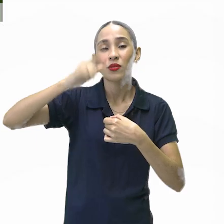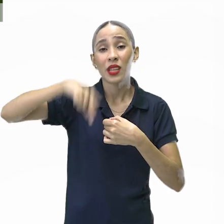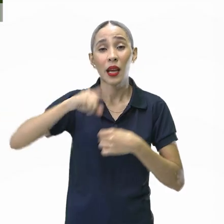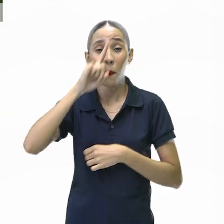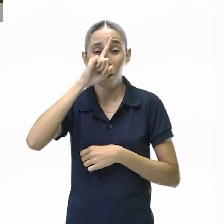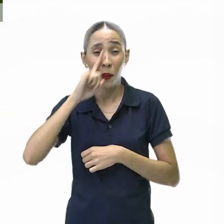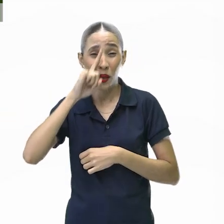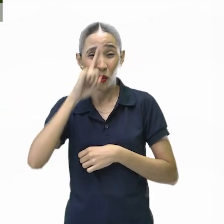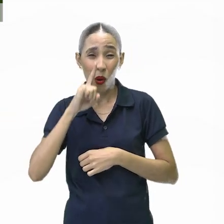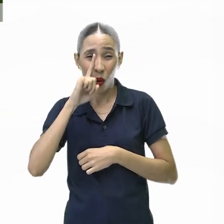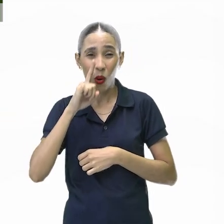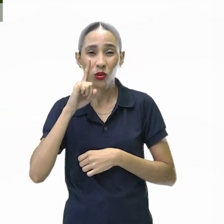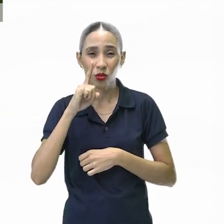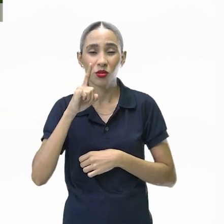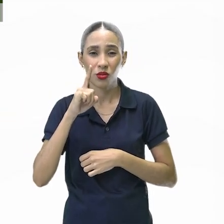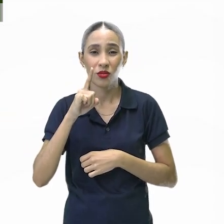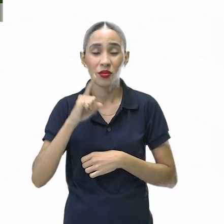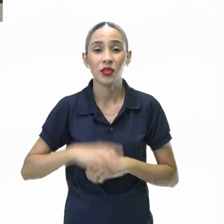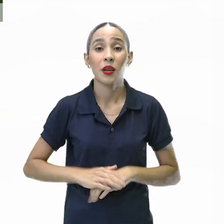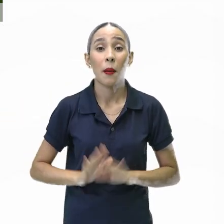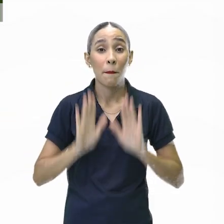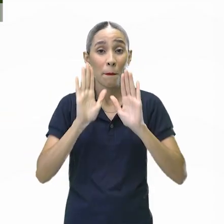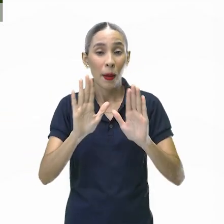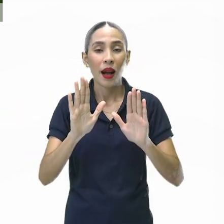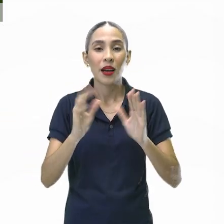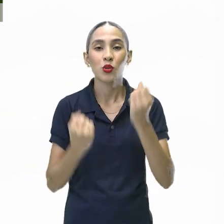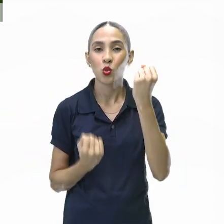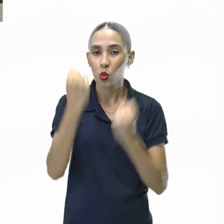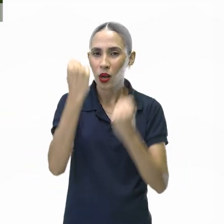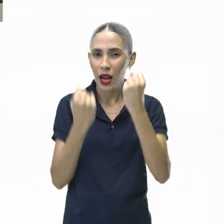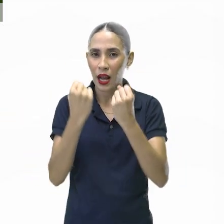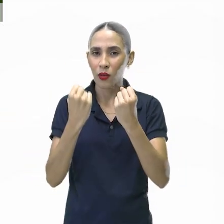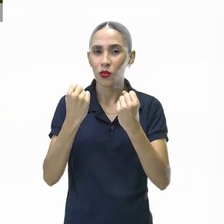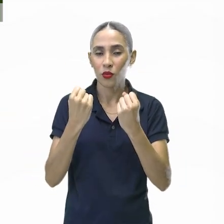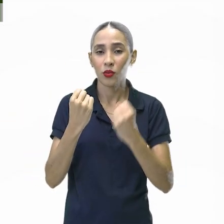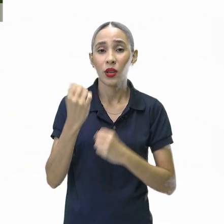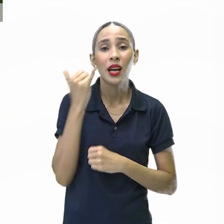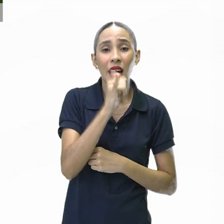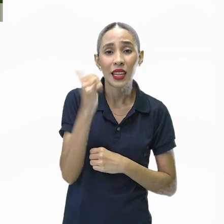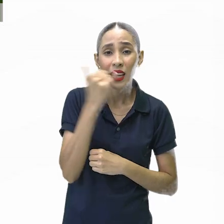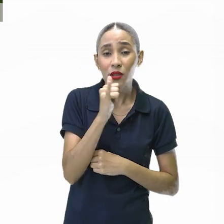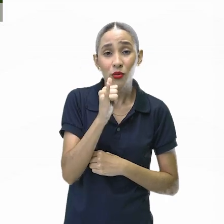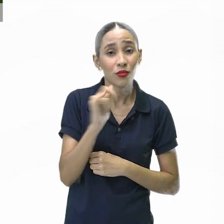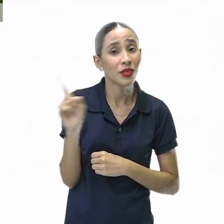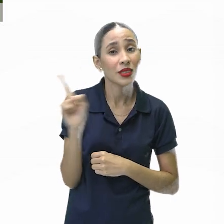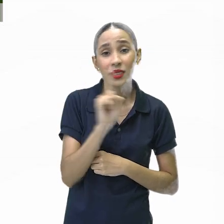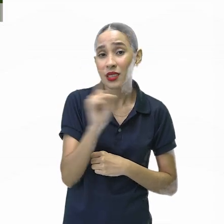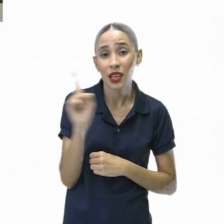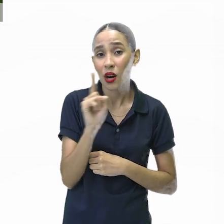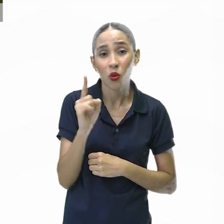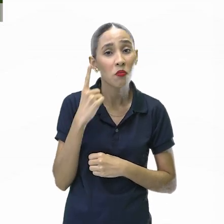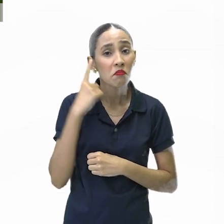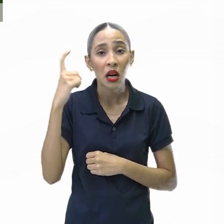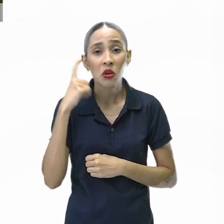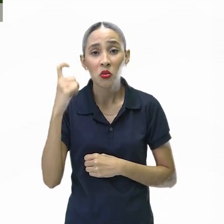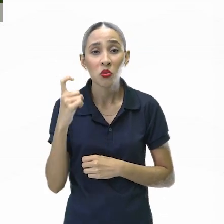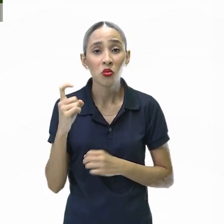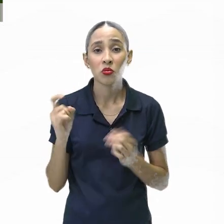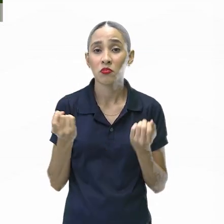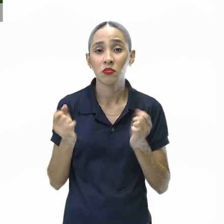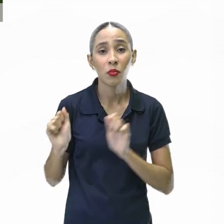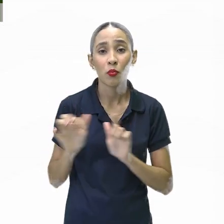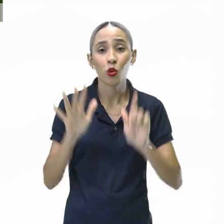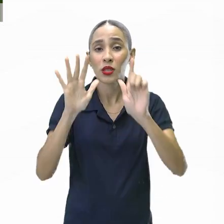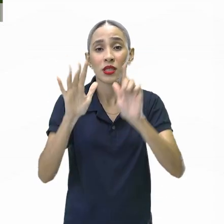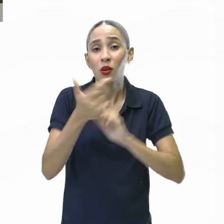muito poluentes. Já os carros movidos a eletricidade, eles não poluem, não fazem barulho, né?